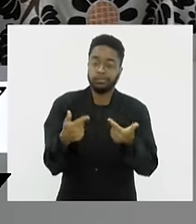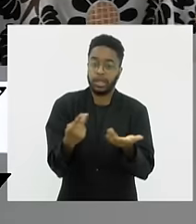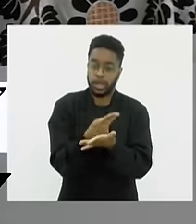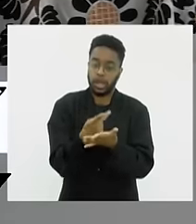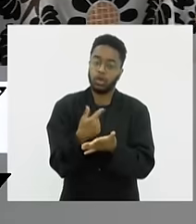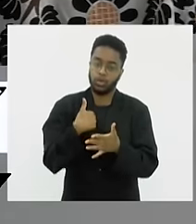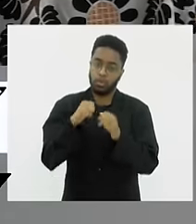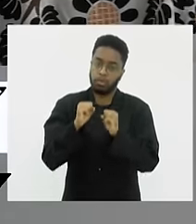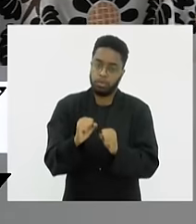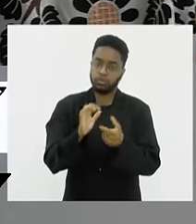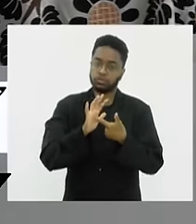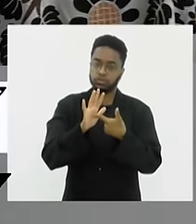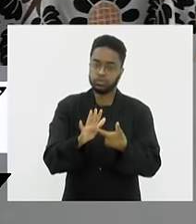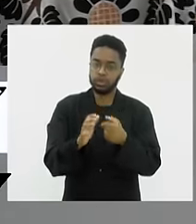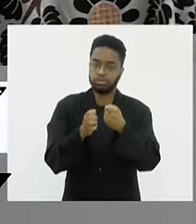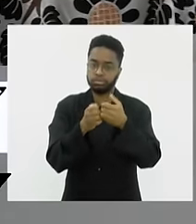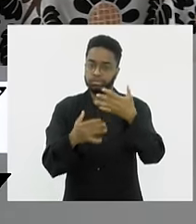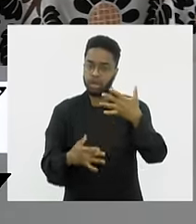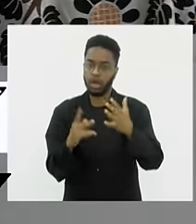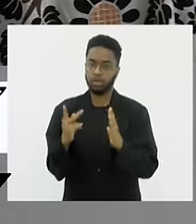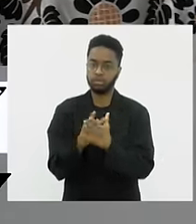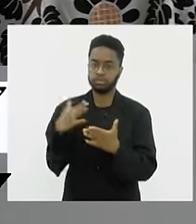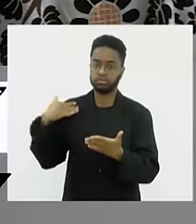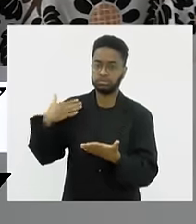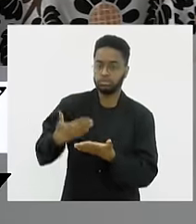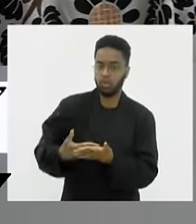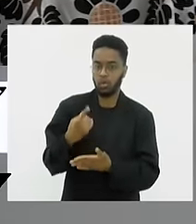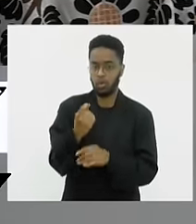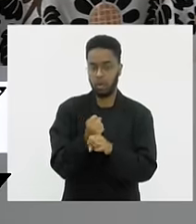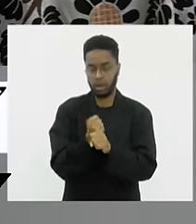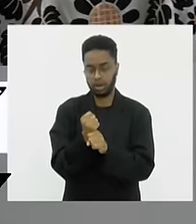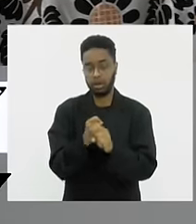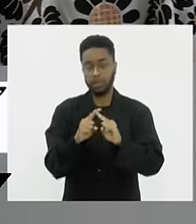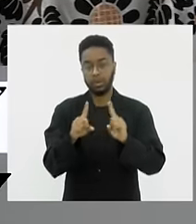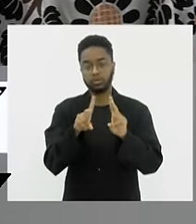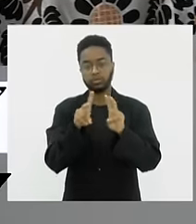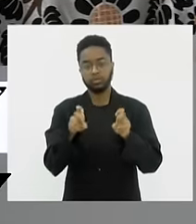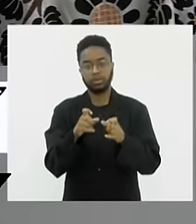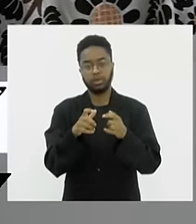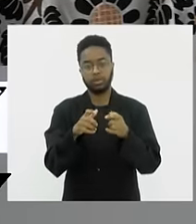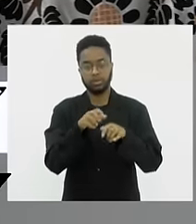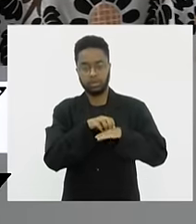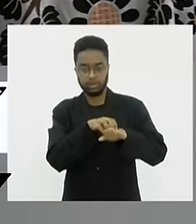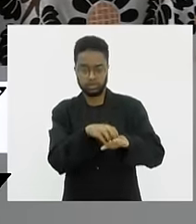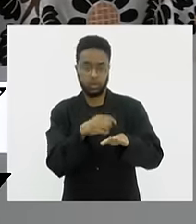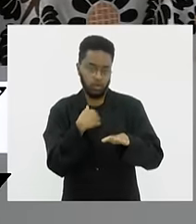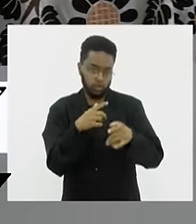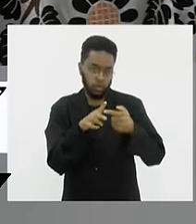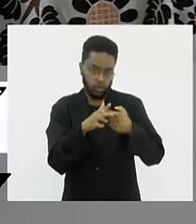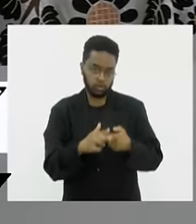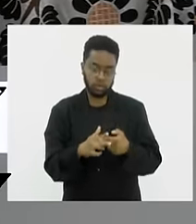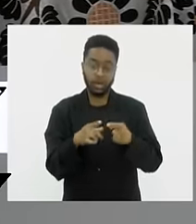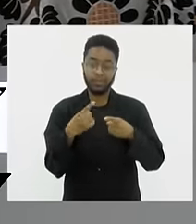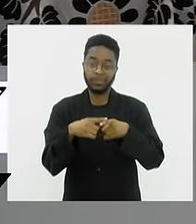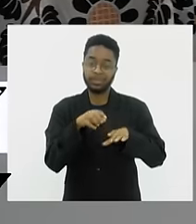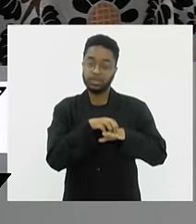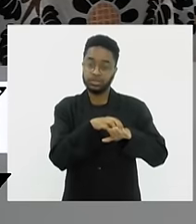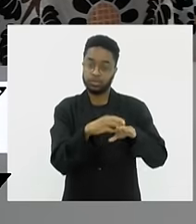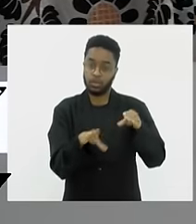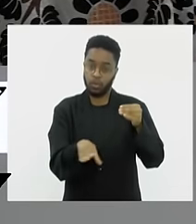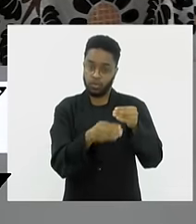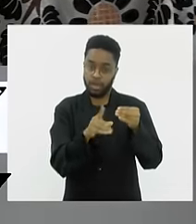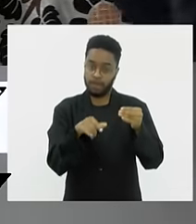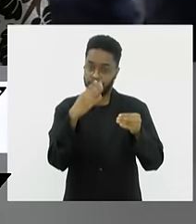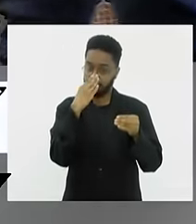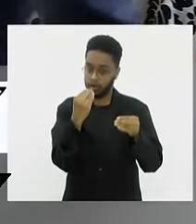12 meses. O transporte, o senhor me permite a correção, é o transporte complementar, que são as vans.